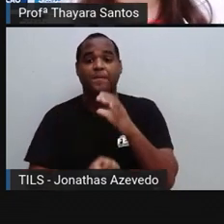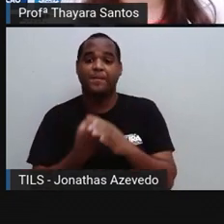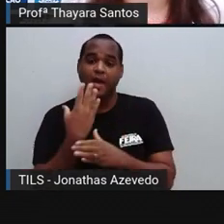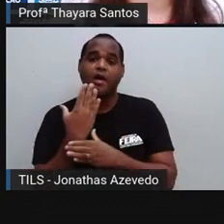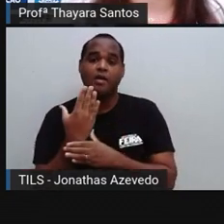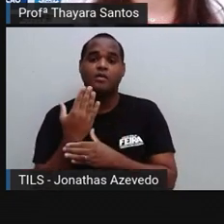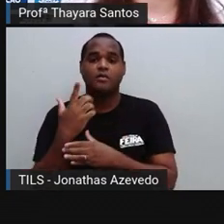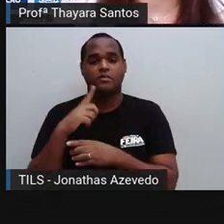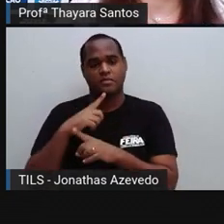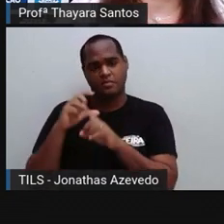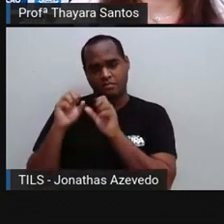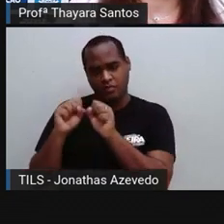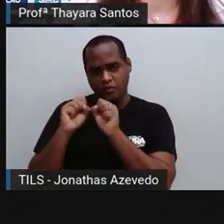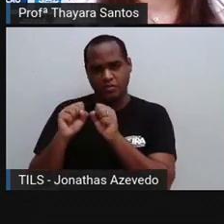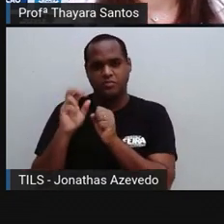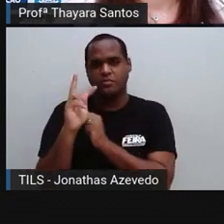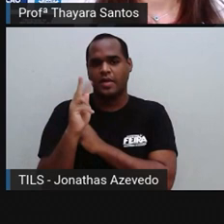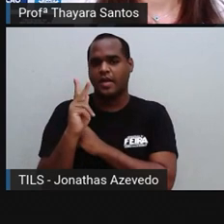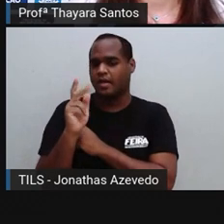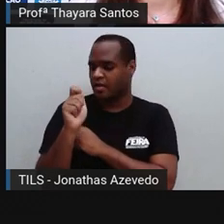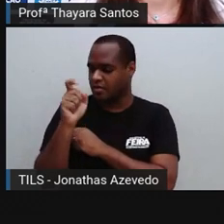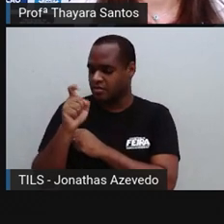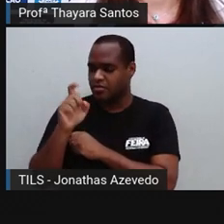maconha quanto ao haxixe.